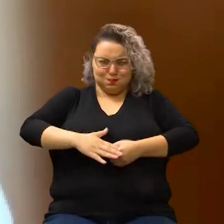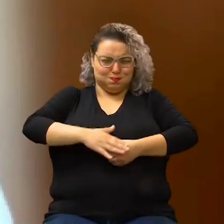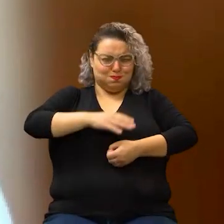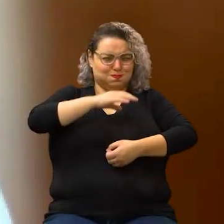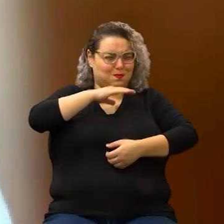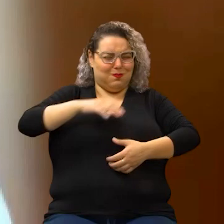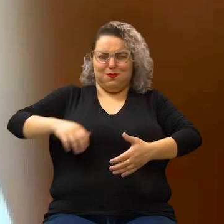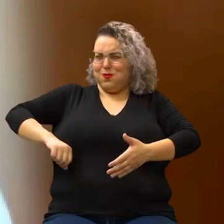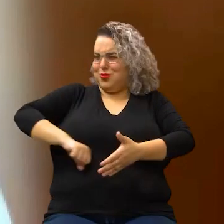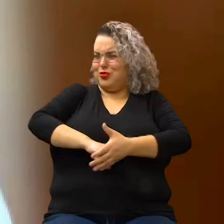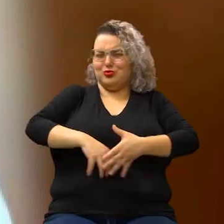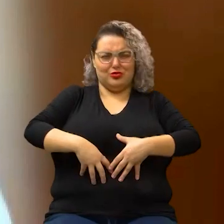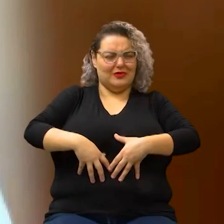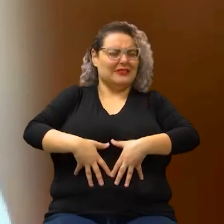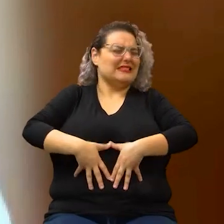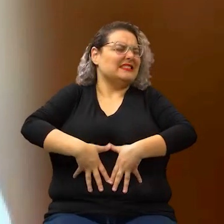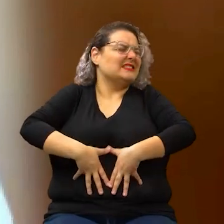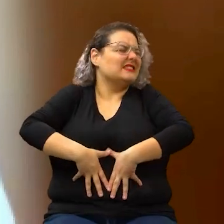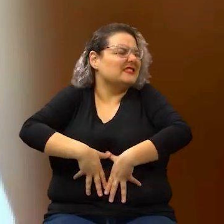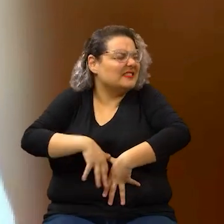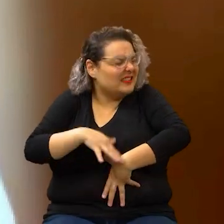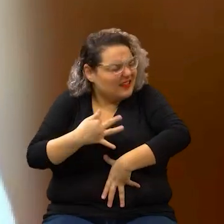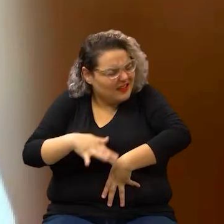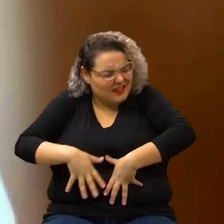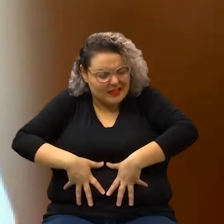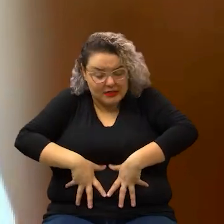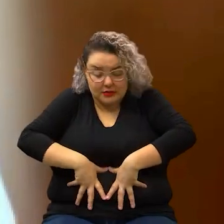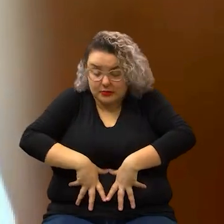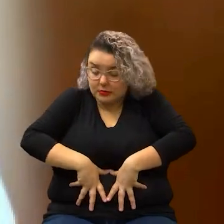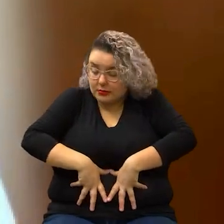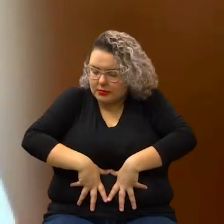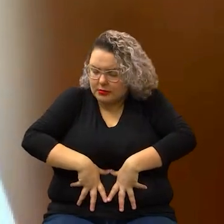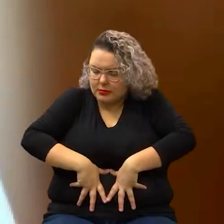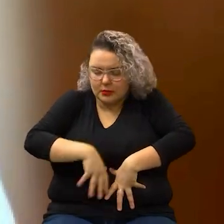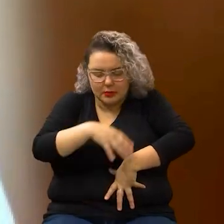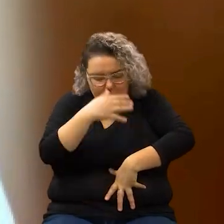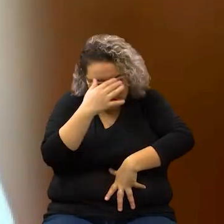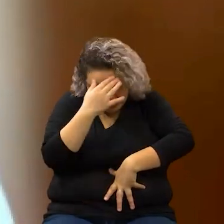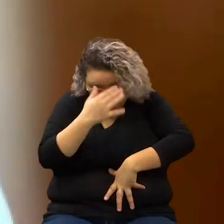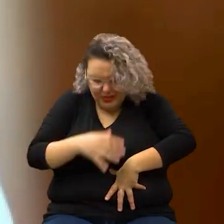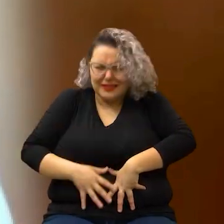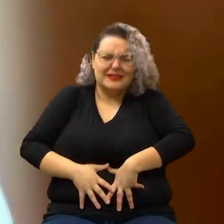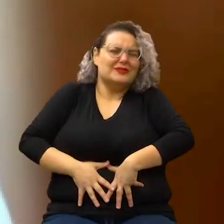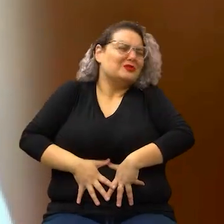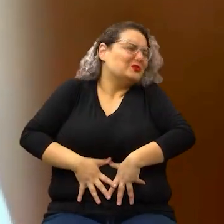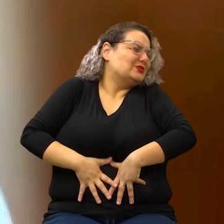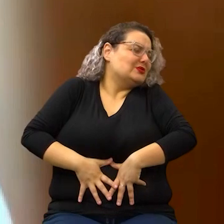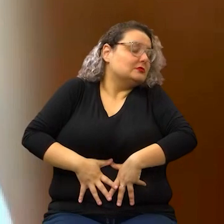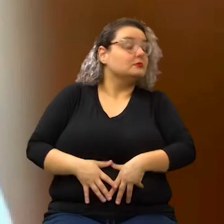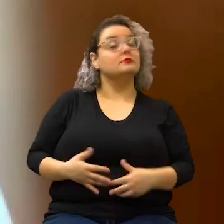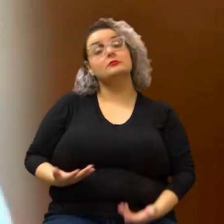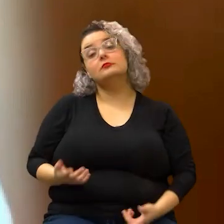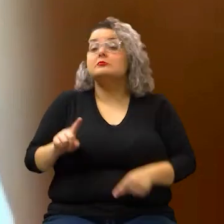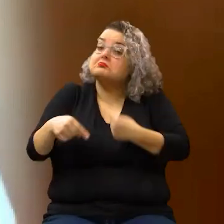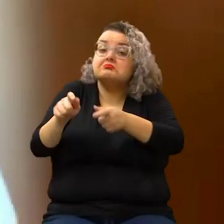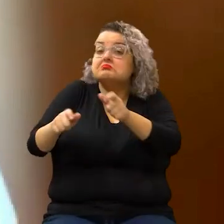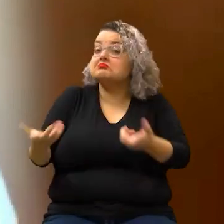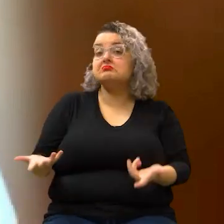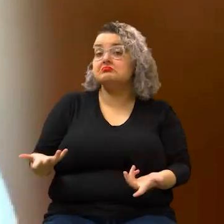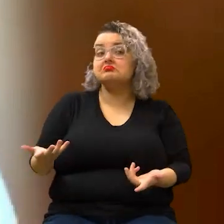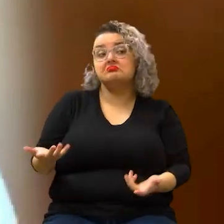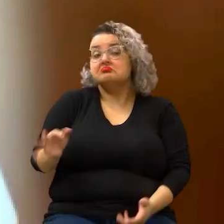digestão, desconforto, dor. E como eu disse, algumas pessoas são completamente